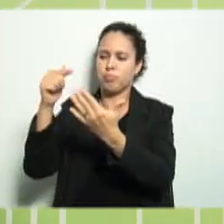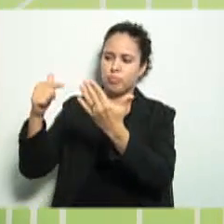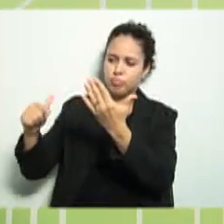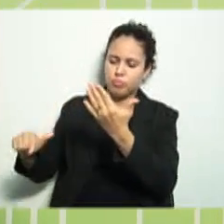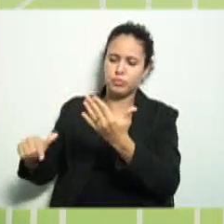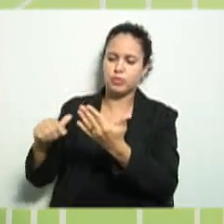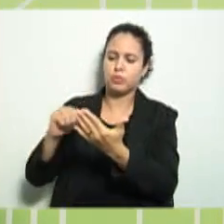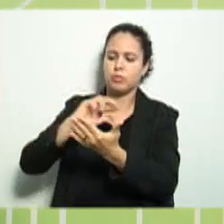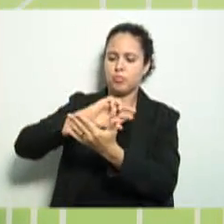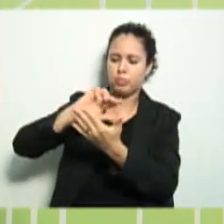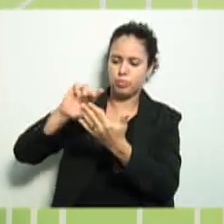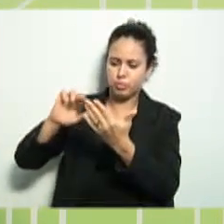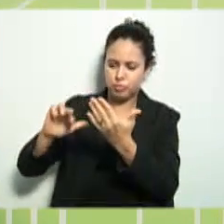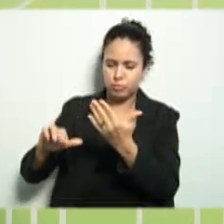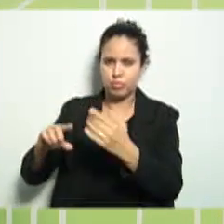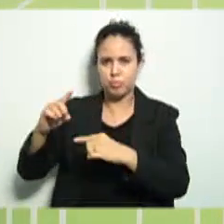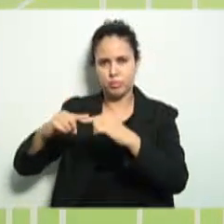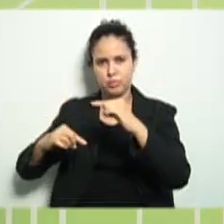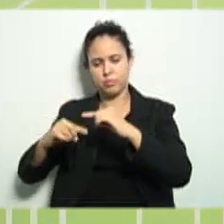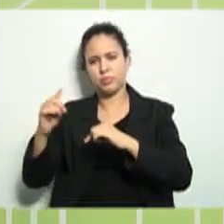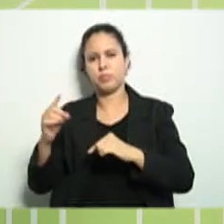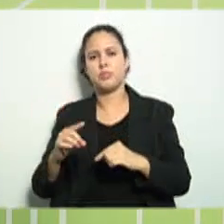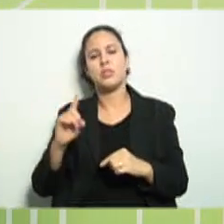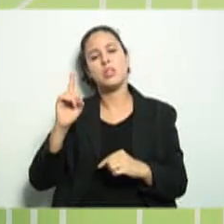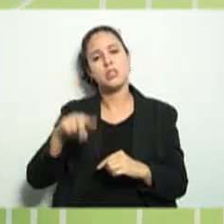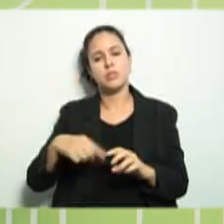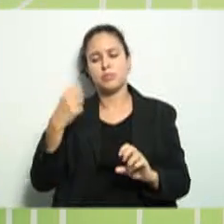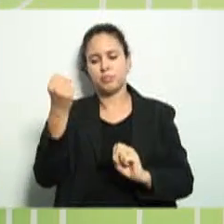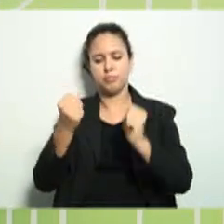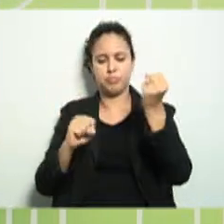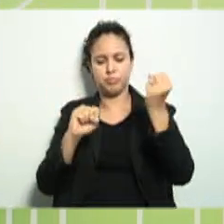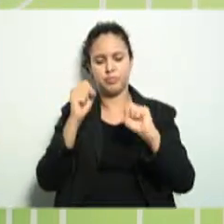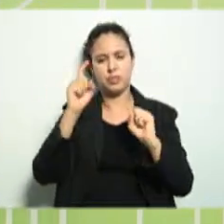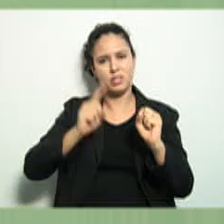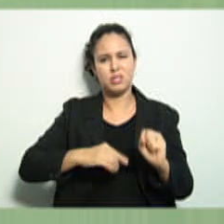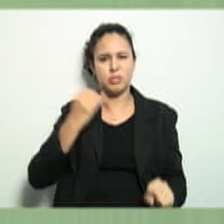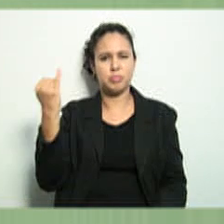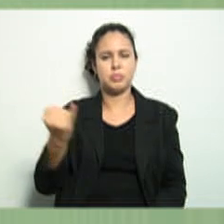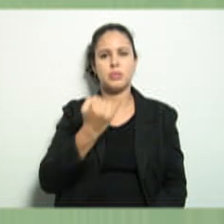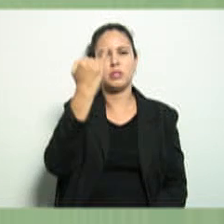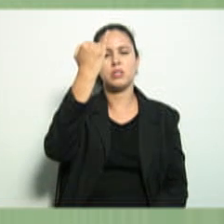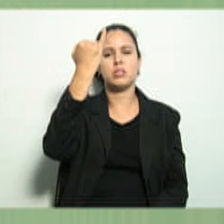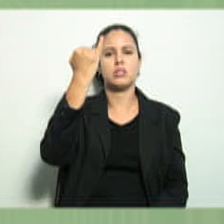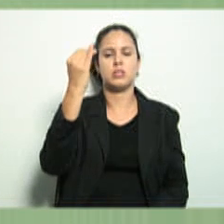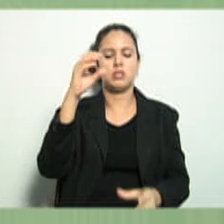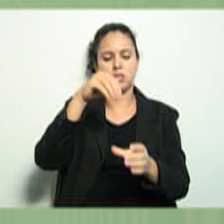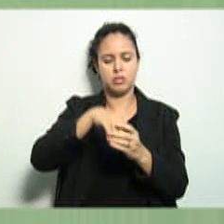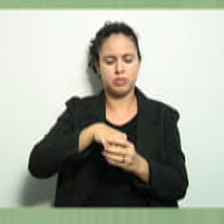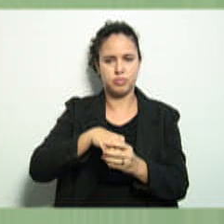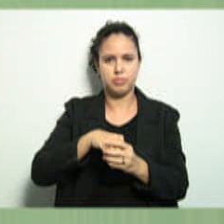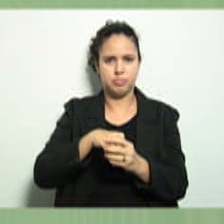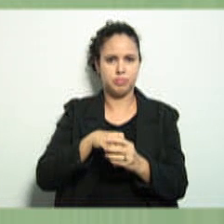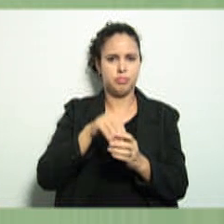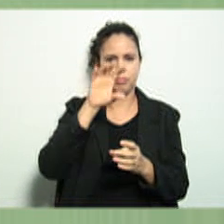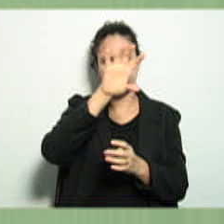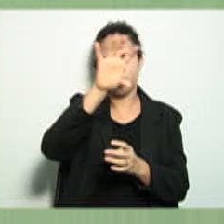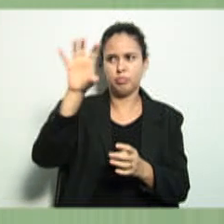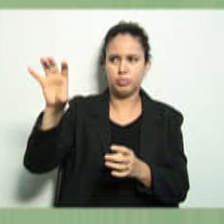então a indústria é fundamental para o desenvolvimento de uma determinada região, porque lá se dá essa agregação de